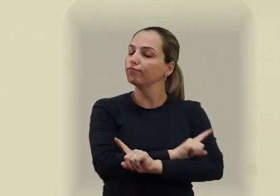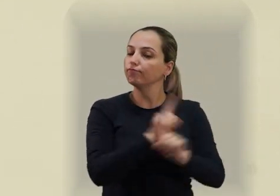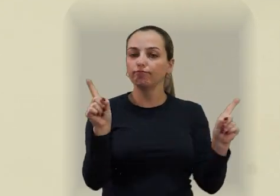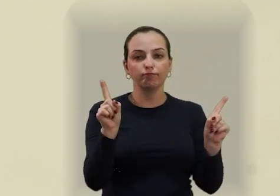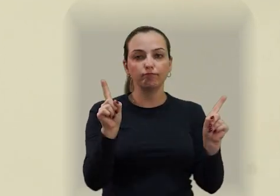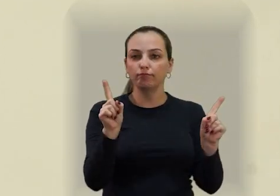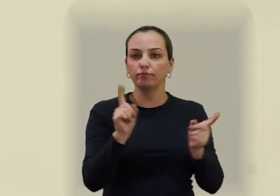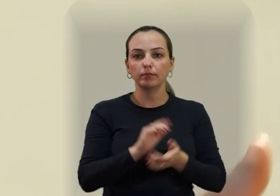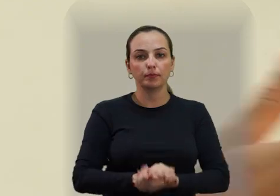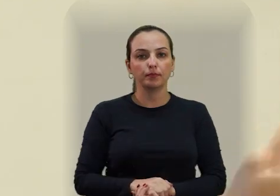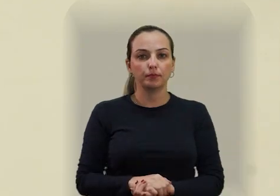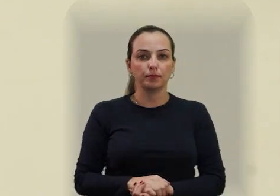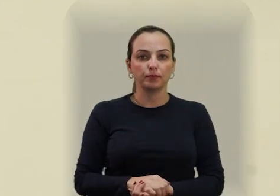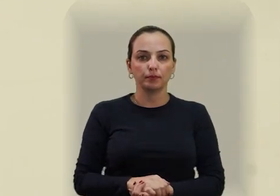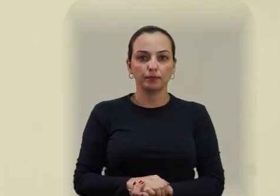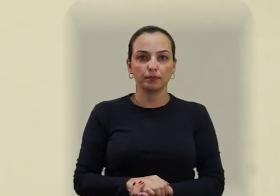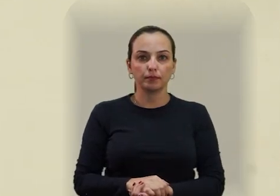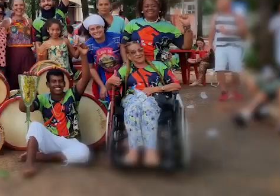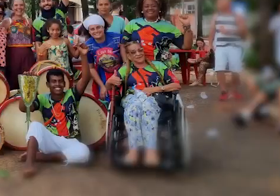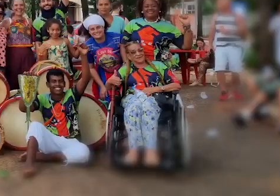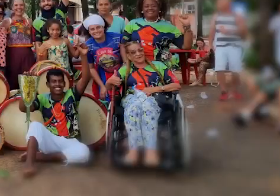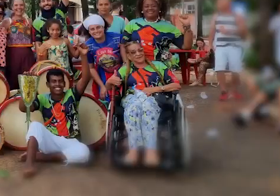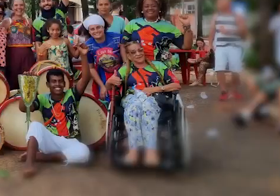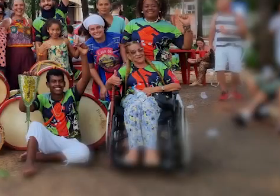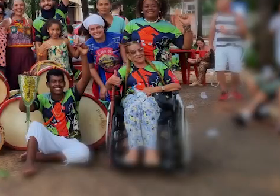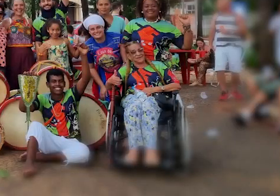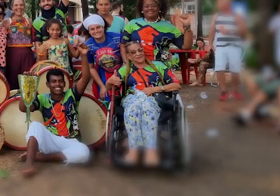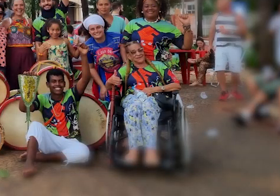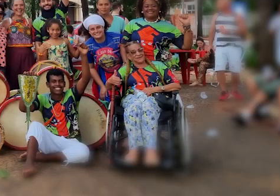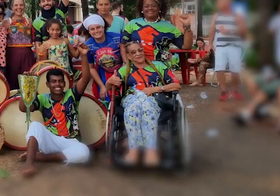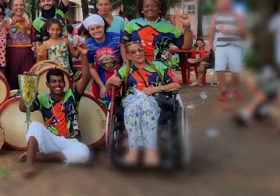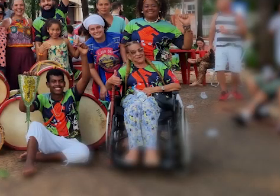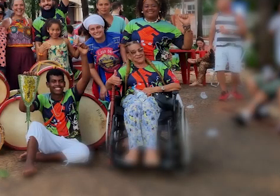para o trabalho do maracatu, ele continua ativo.